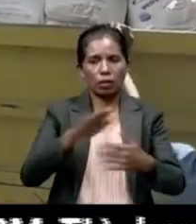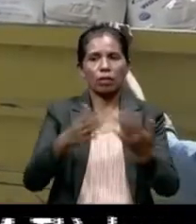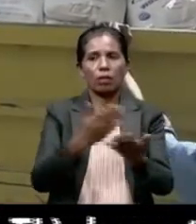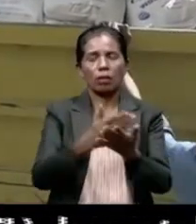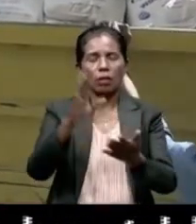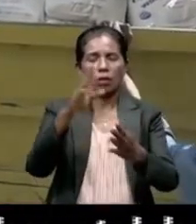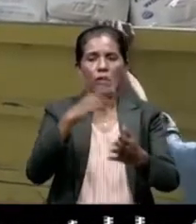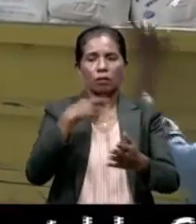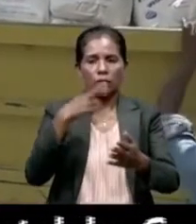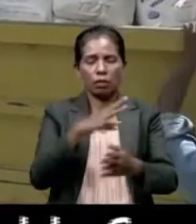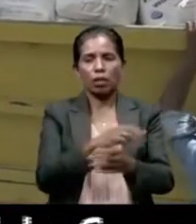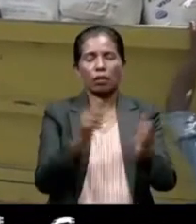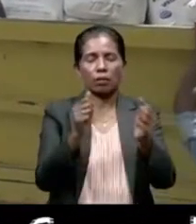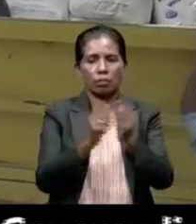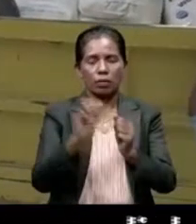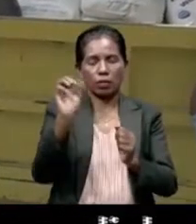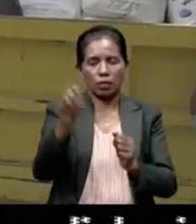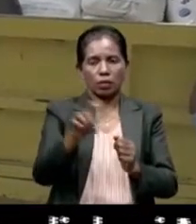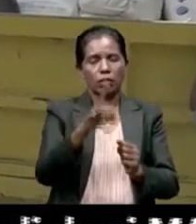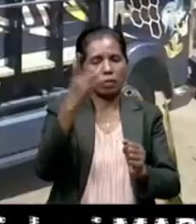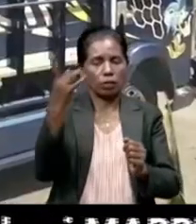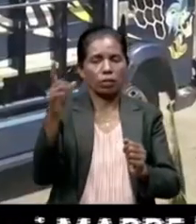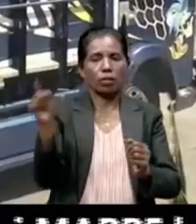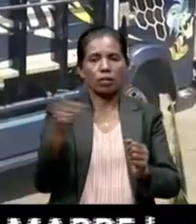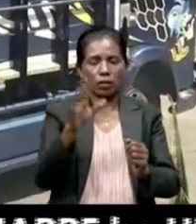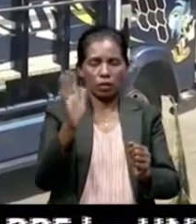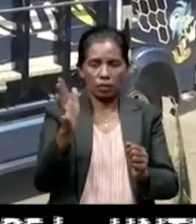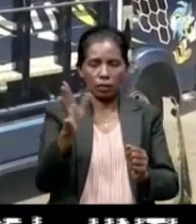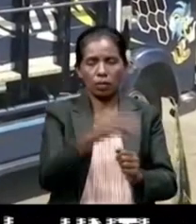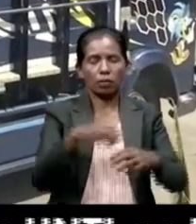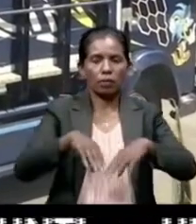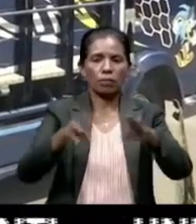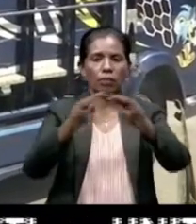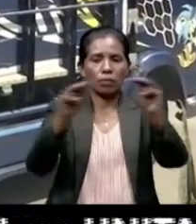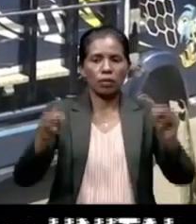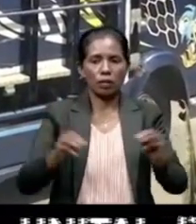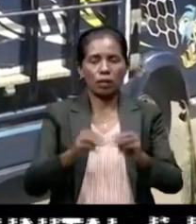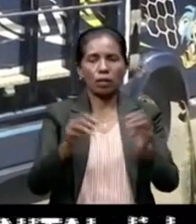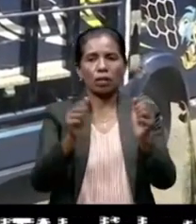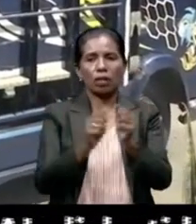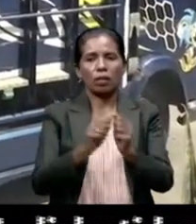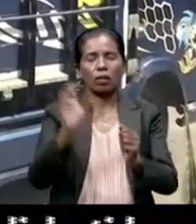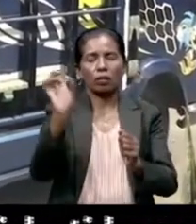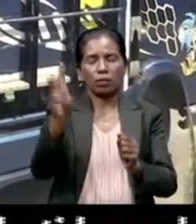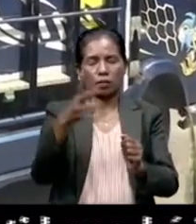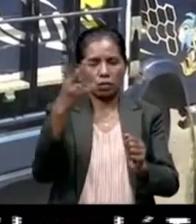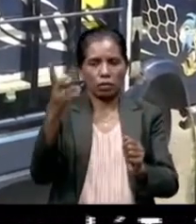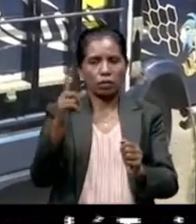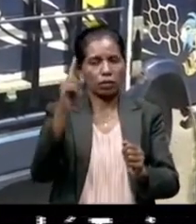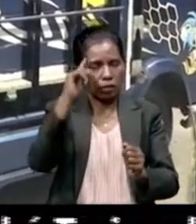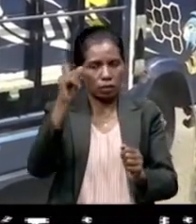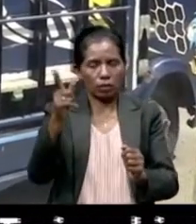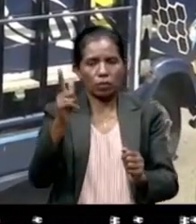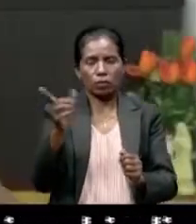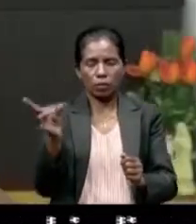capital dili o preço dólar sanor resinhito centavo lima nolo no fanfali e município o folin dólar sanor resinhito centavo hito nolo resin